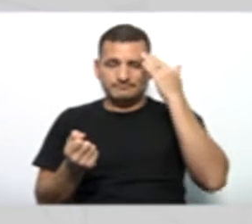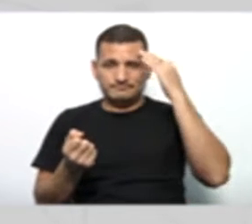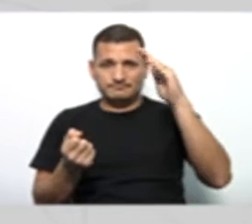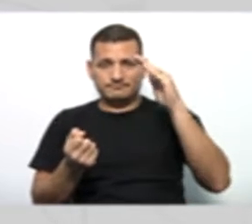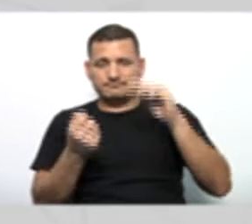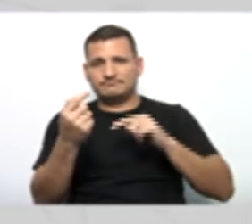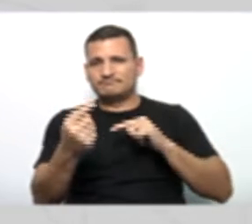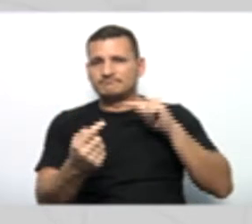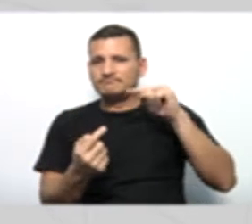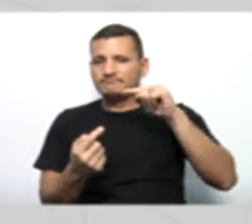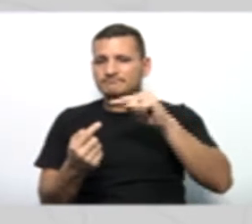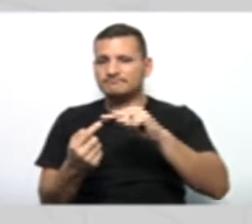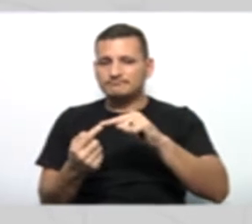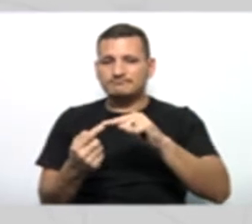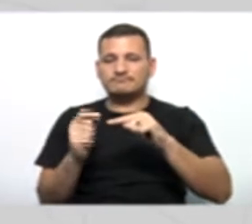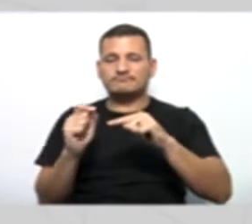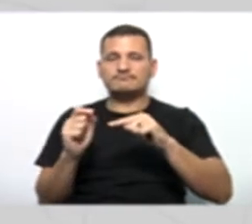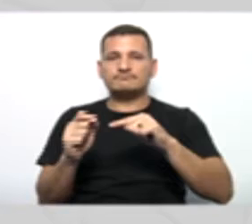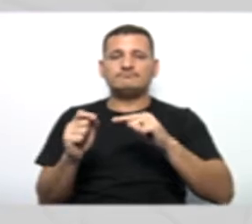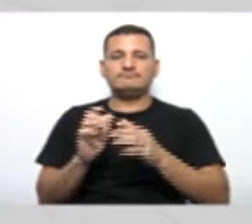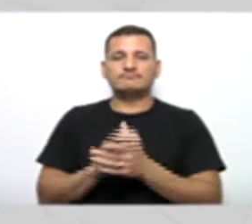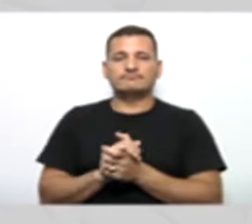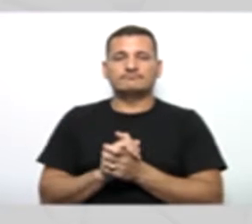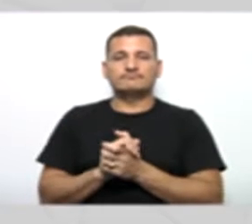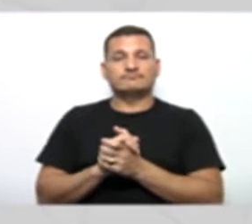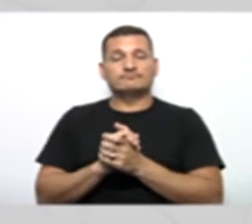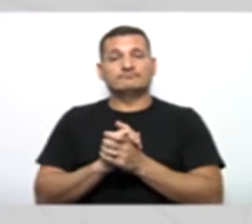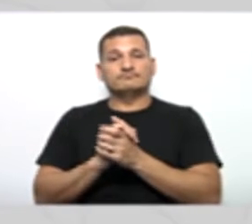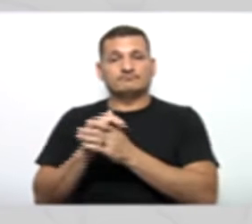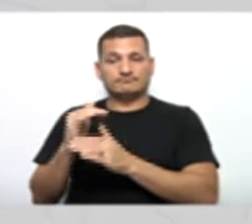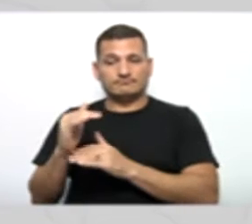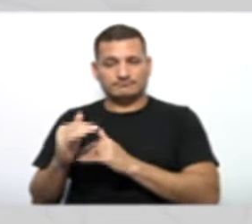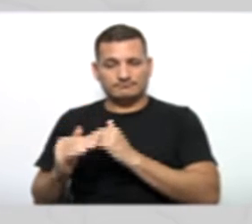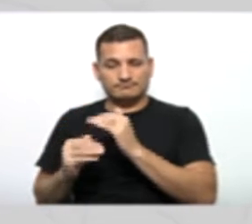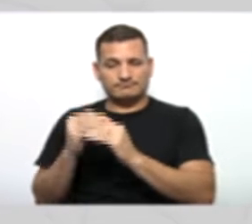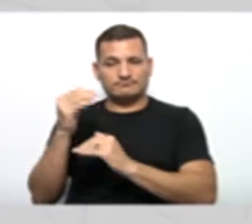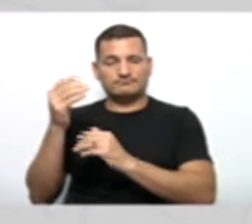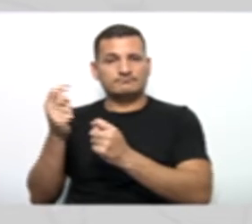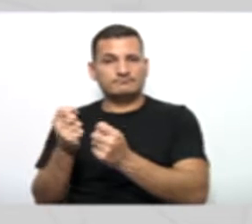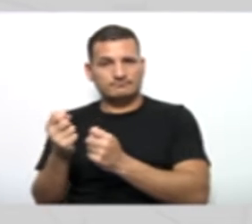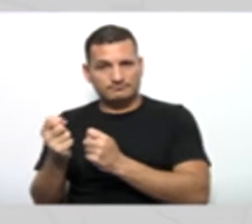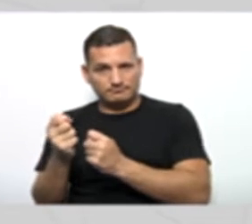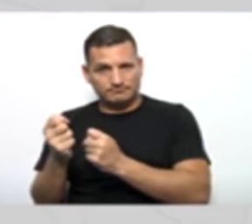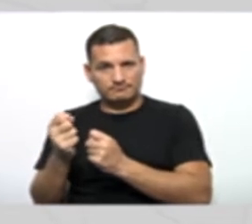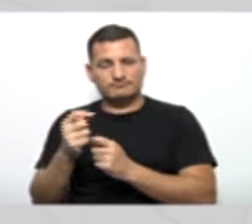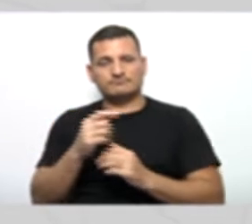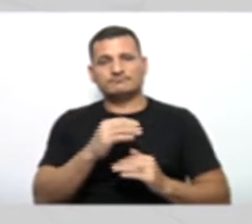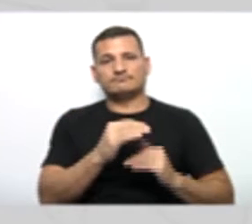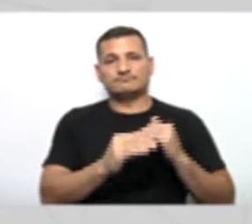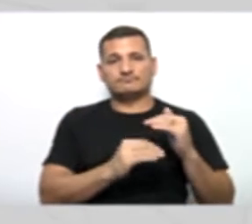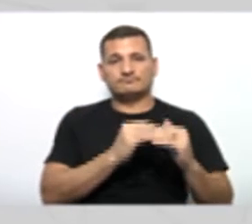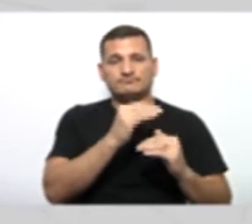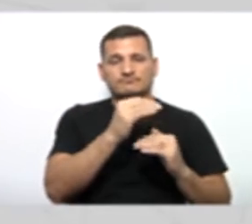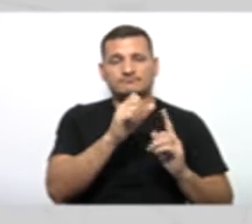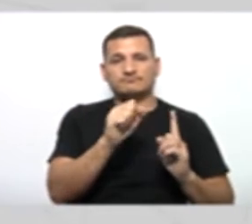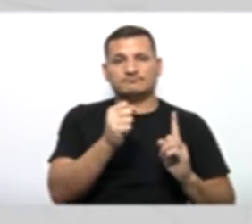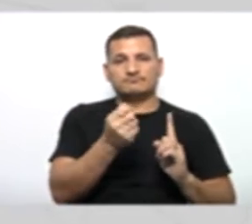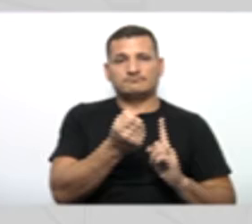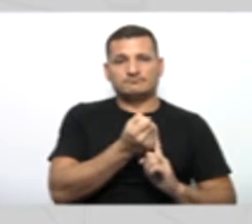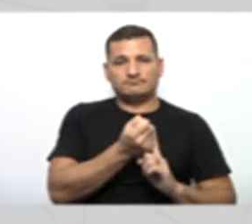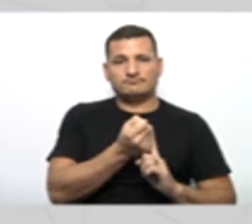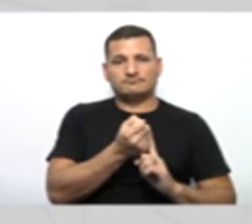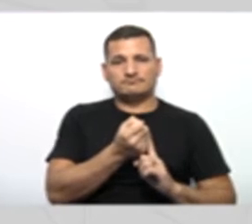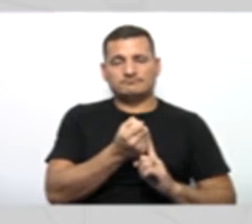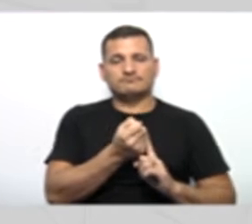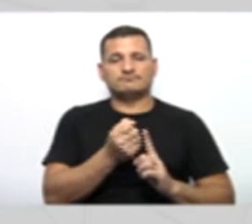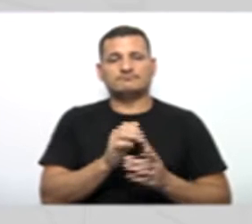objetivo a harmonização entre o desenvolvimento econômico e o desenvolvimento social, contribuindo